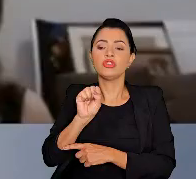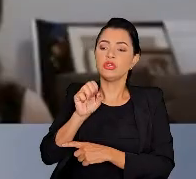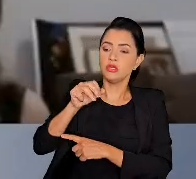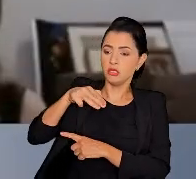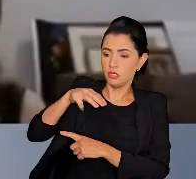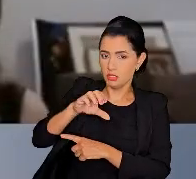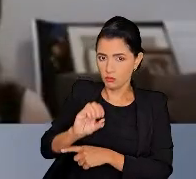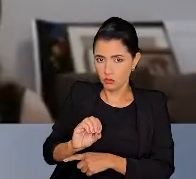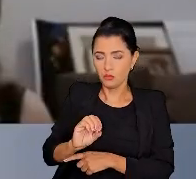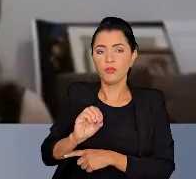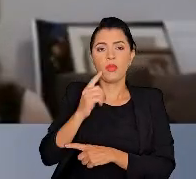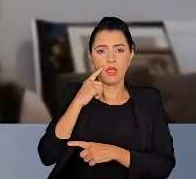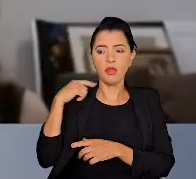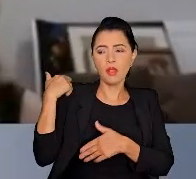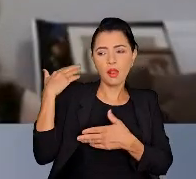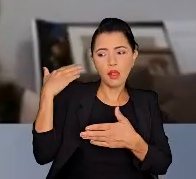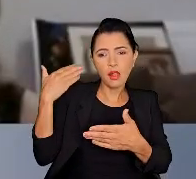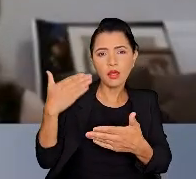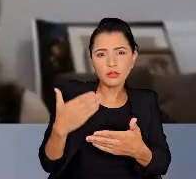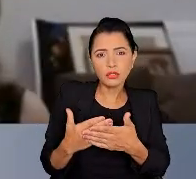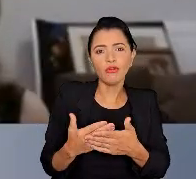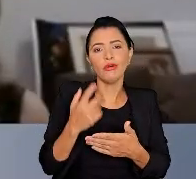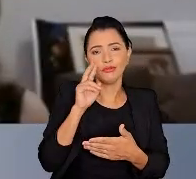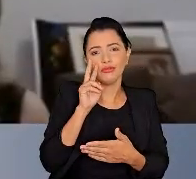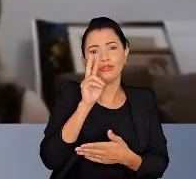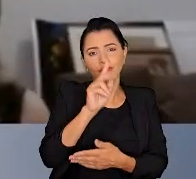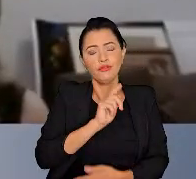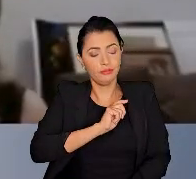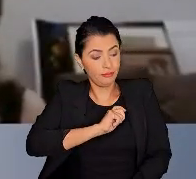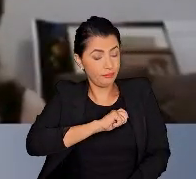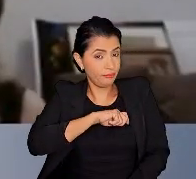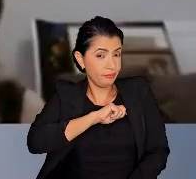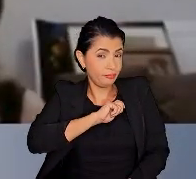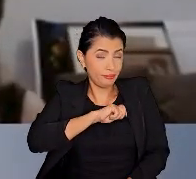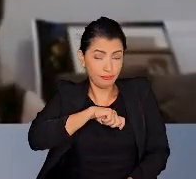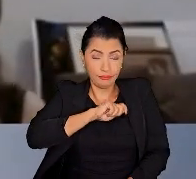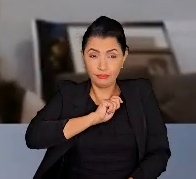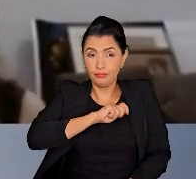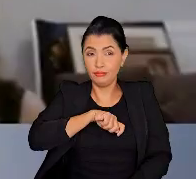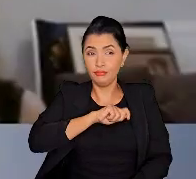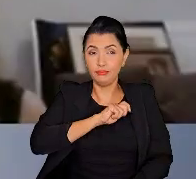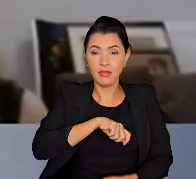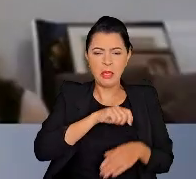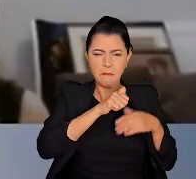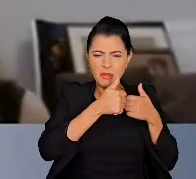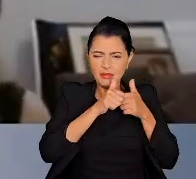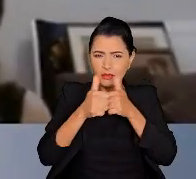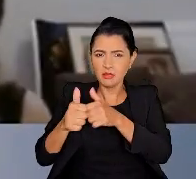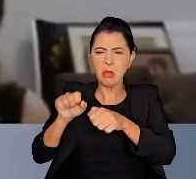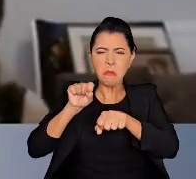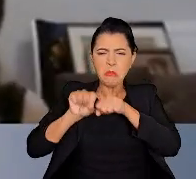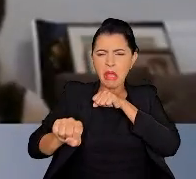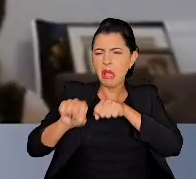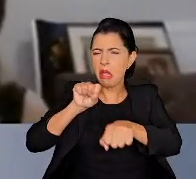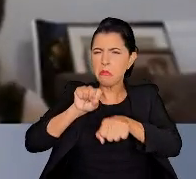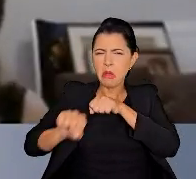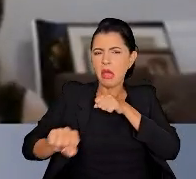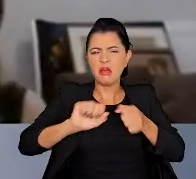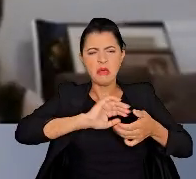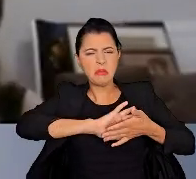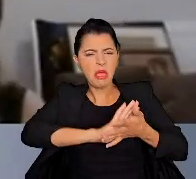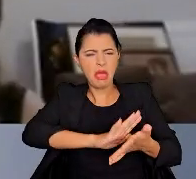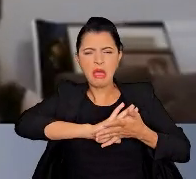história, vimos verdadeiras crueldades com perseguições, assassinatos, destruições